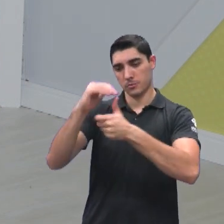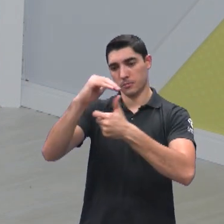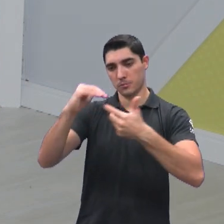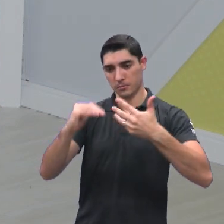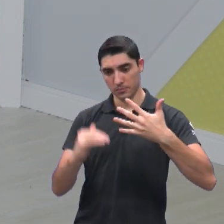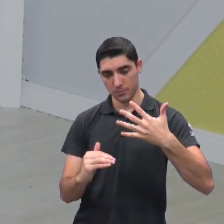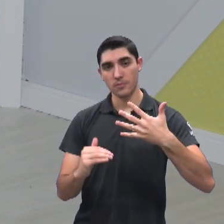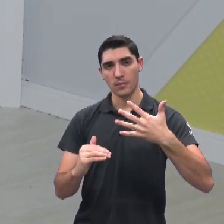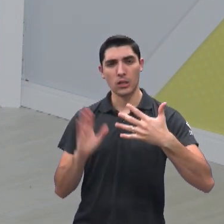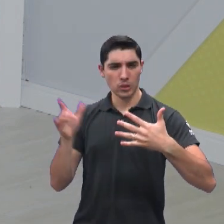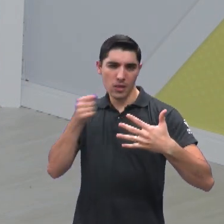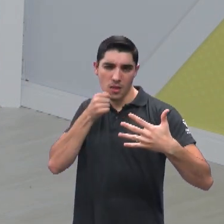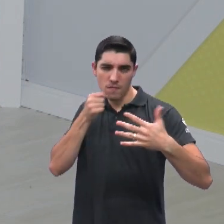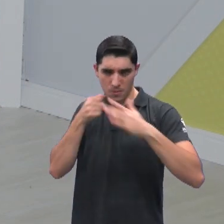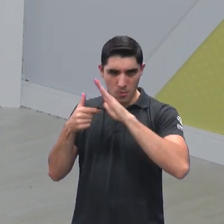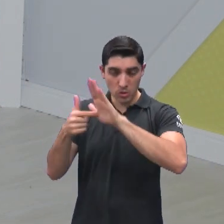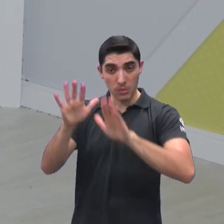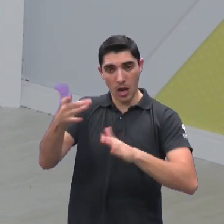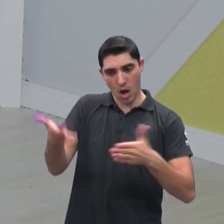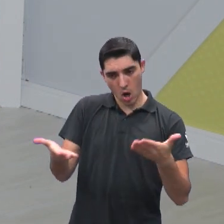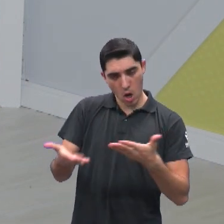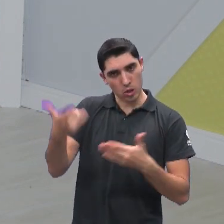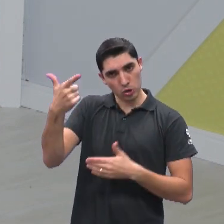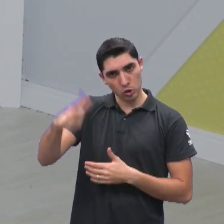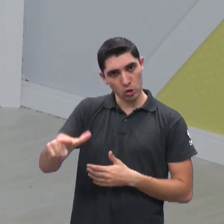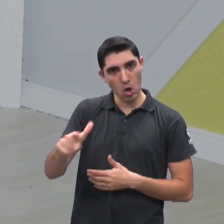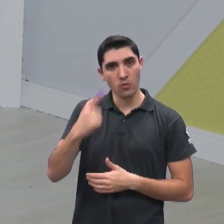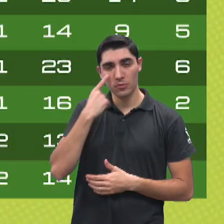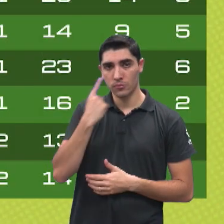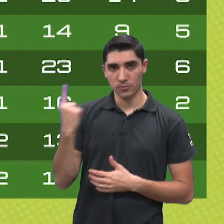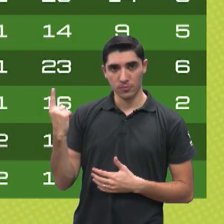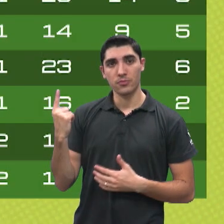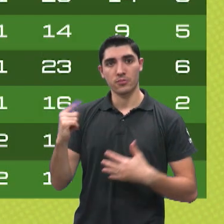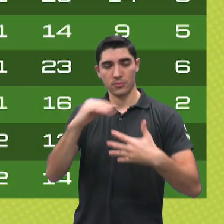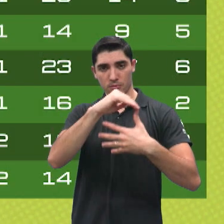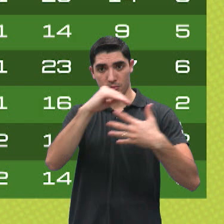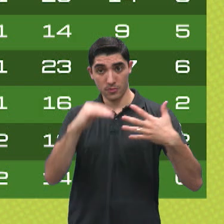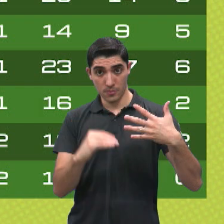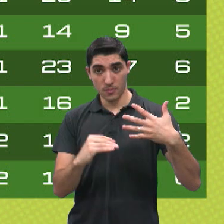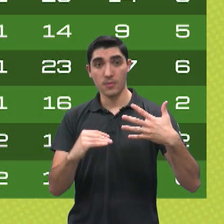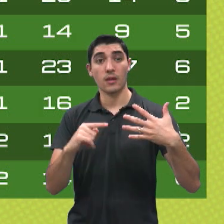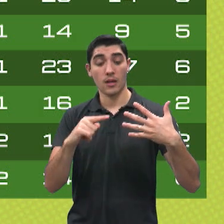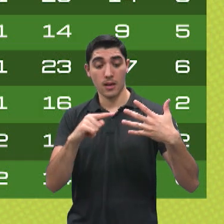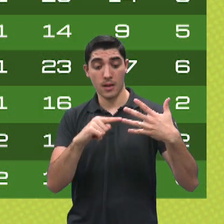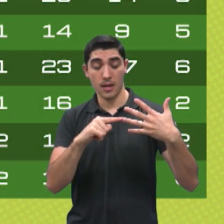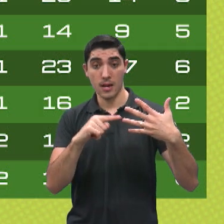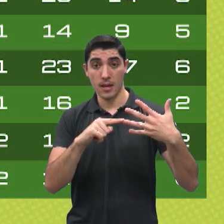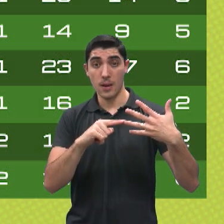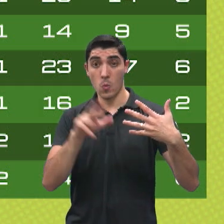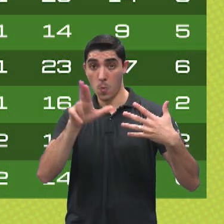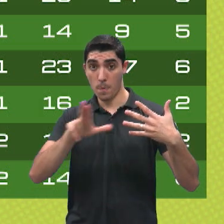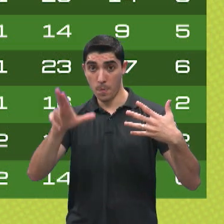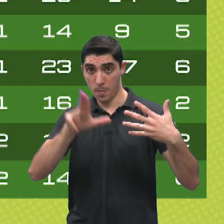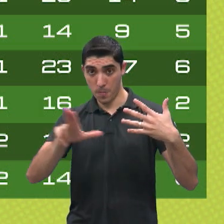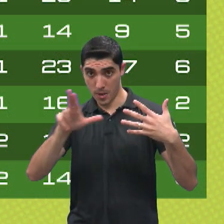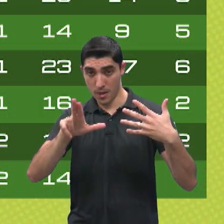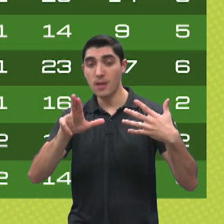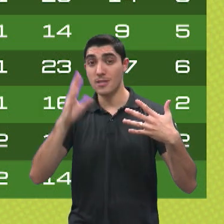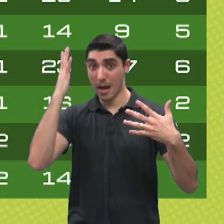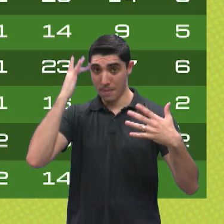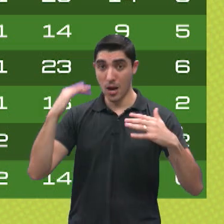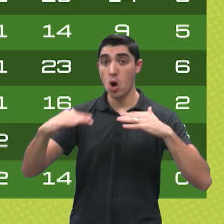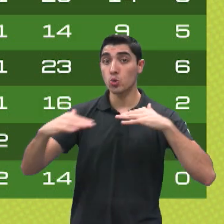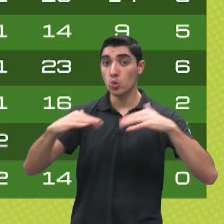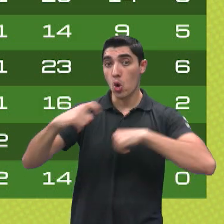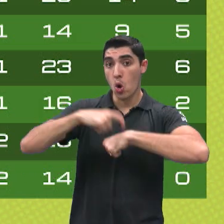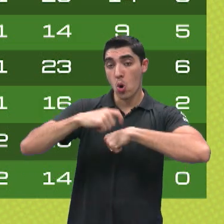gente já viu na matéria, mas vamos dar uma olhadinha agora com mais vagar. Tá ali, ó, quarto colocado, Praia Clube, adversário do São José de amanhã, 8h30 da noite,